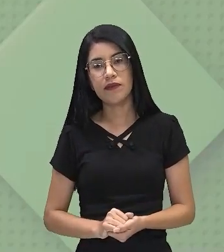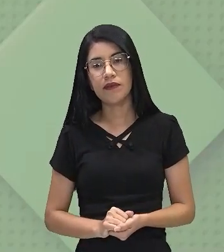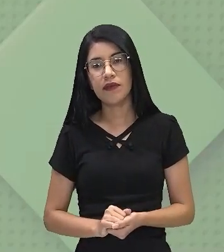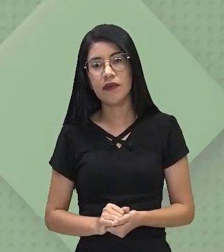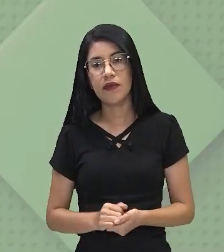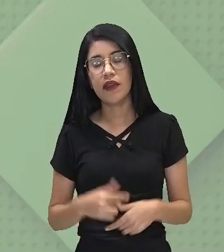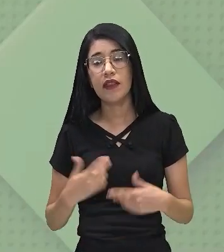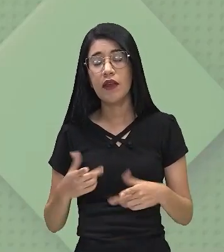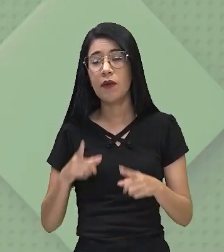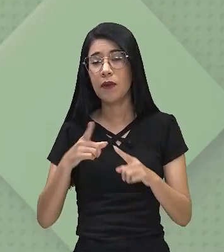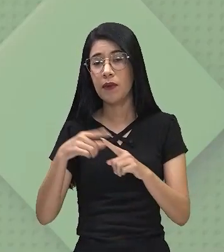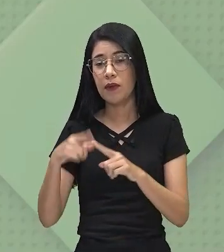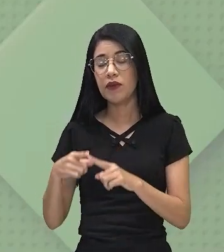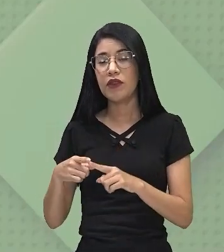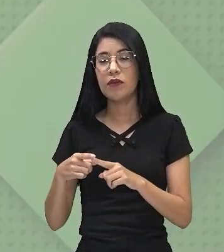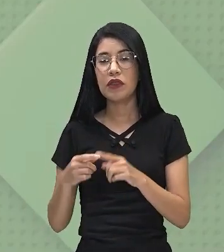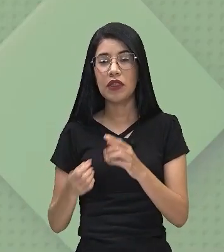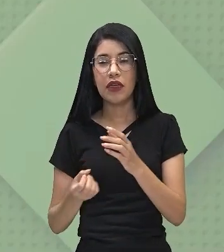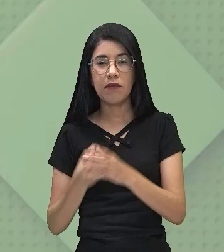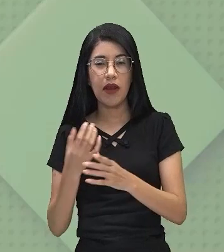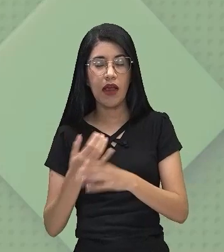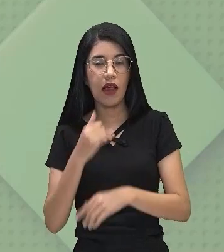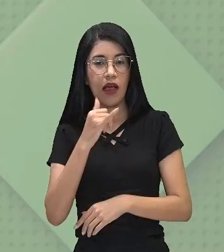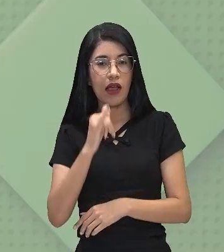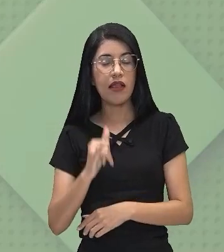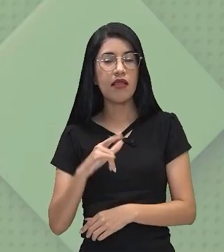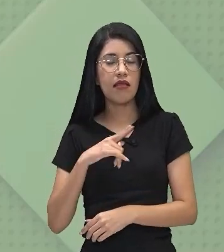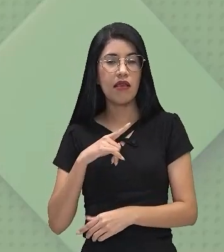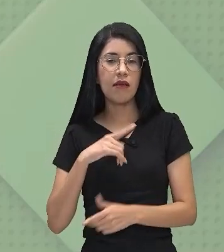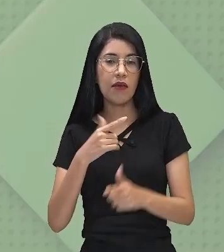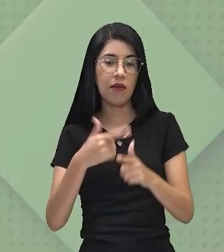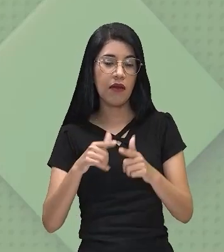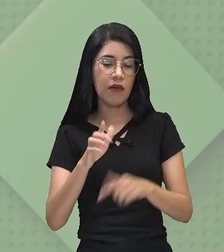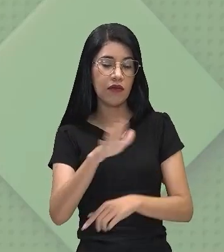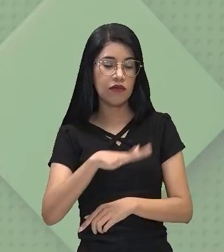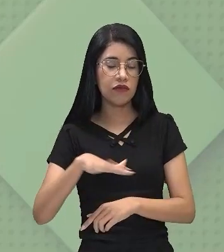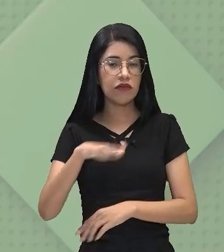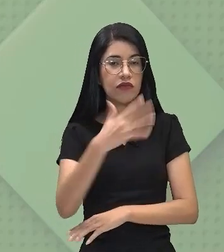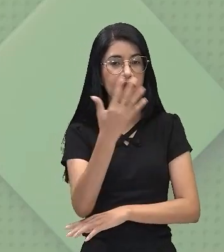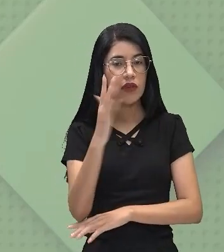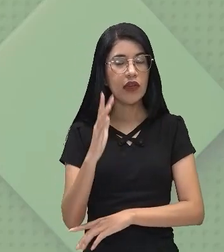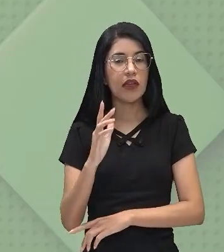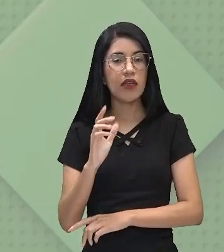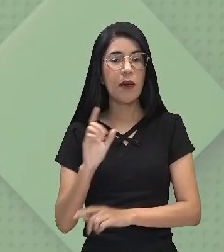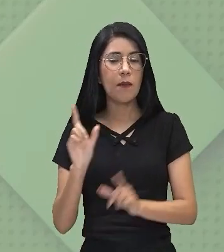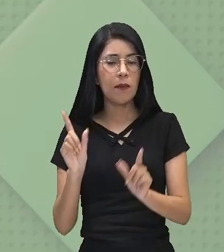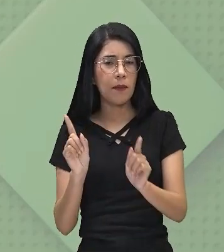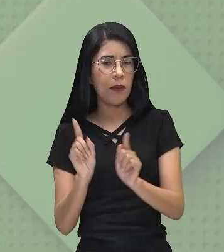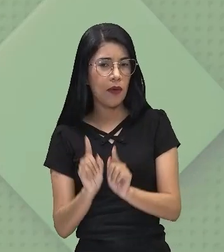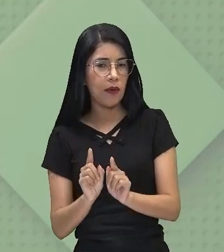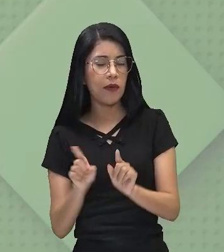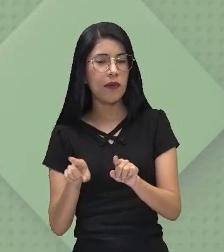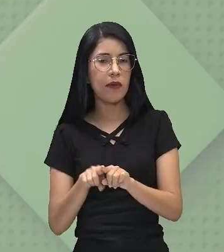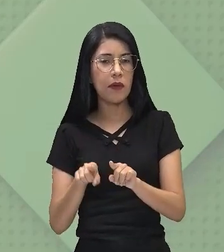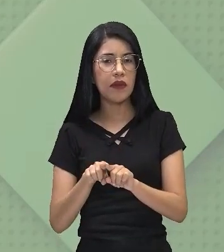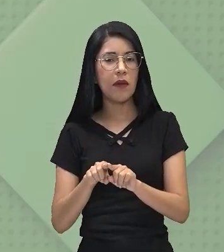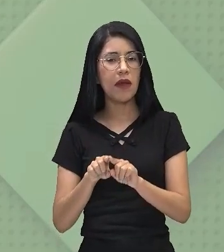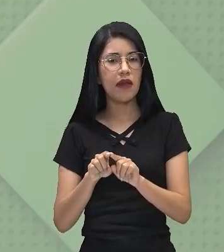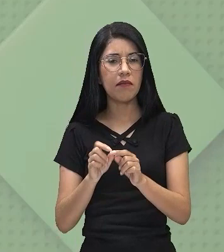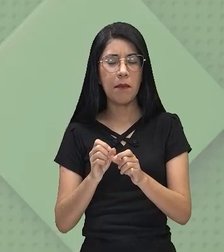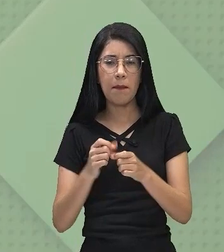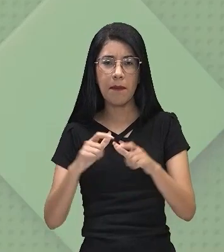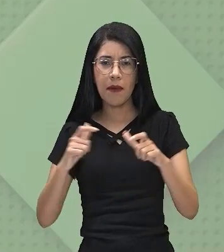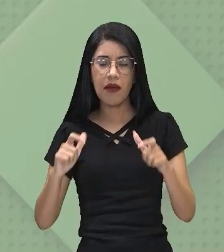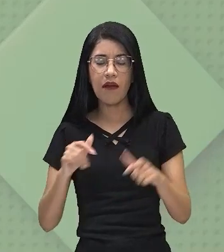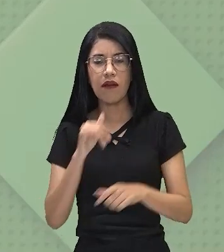de energia, essas usinas, elas podem trazer um impacto para o meio ambiente, seja um impacto reduzido ou um impacto maior, como no